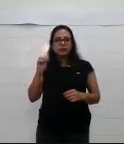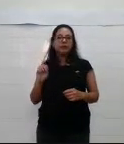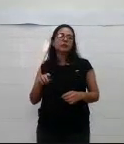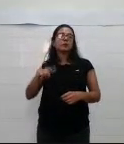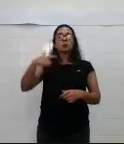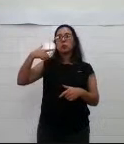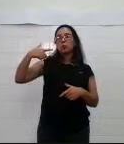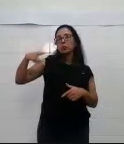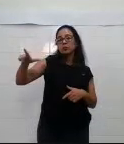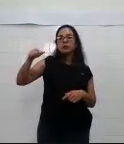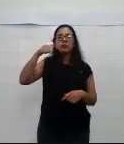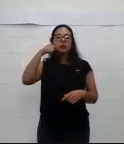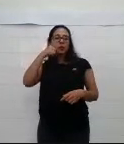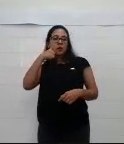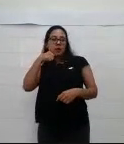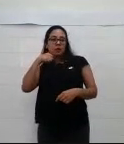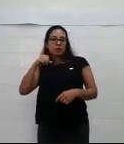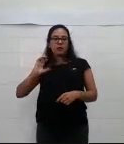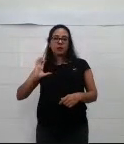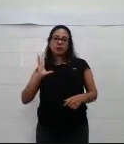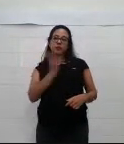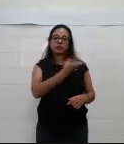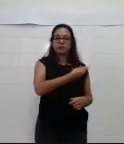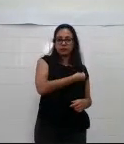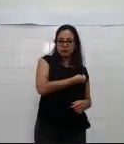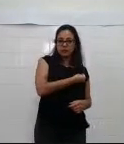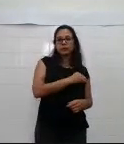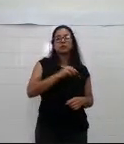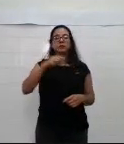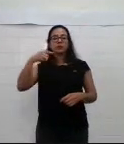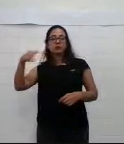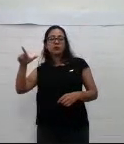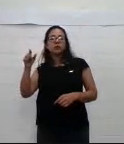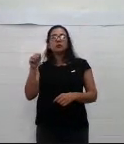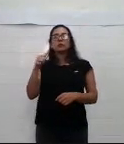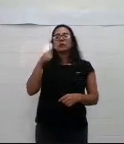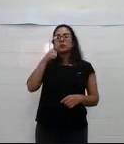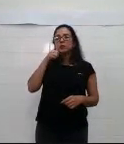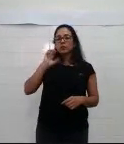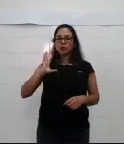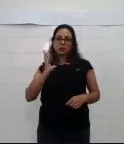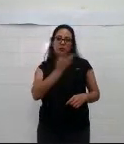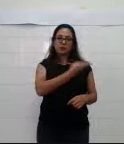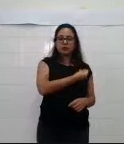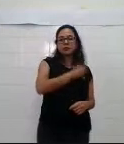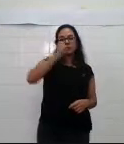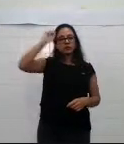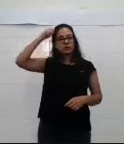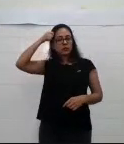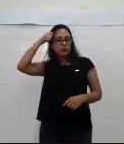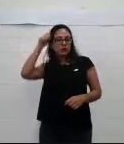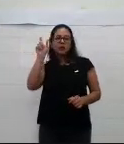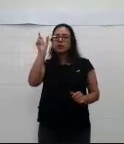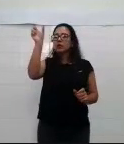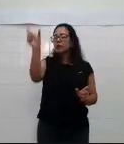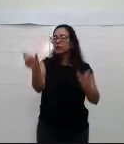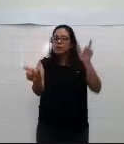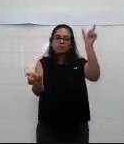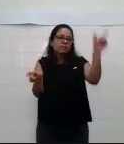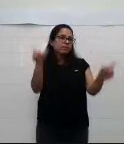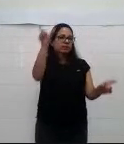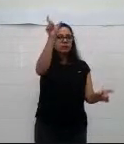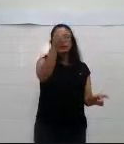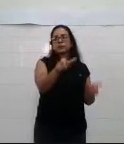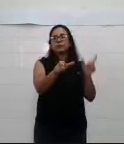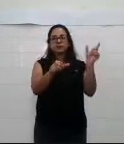pensar a mulher trans, outra coisa é pensar uma mulher trans negra. Então, cada um desses elementos